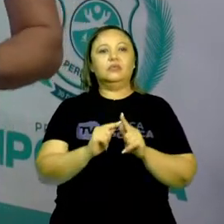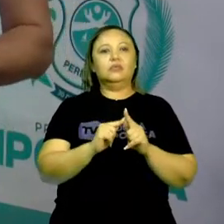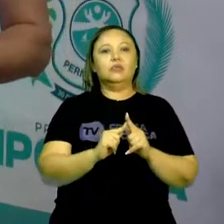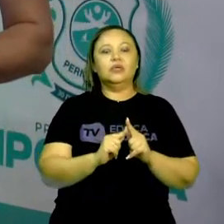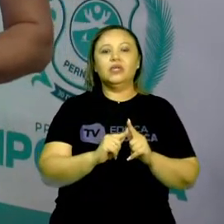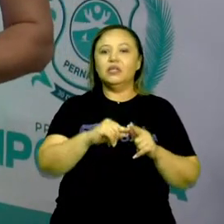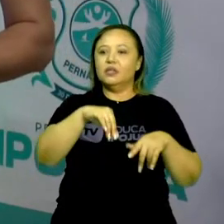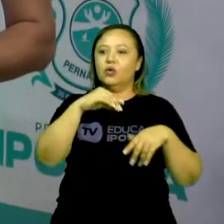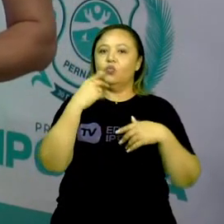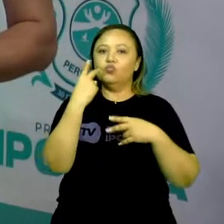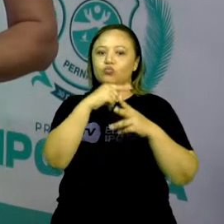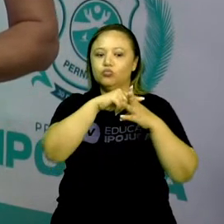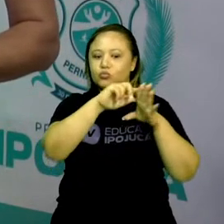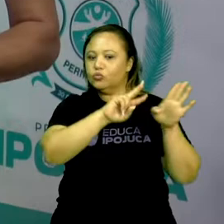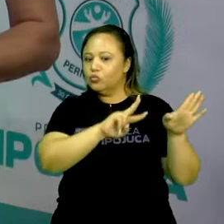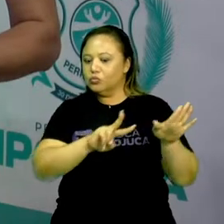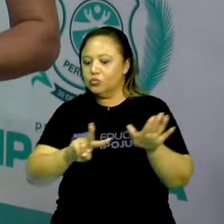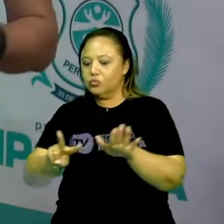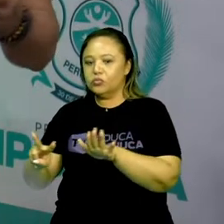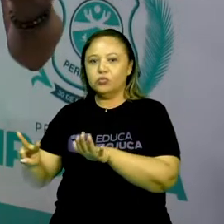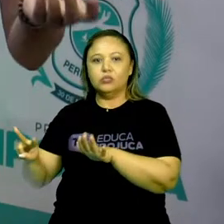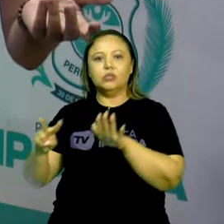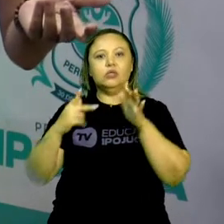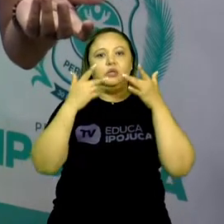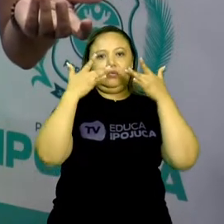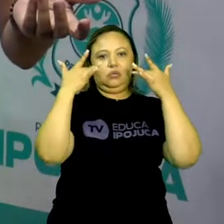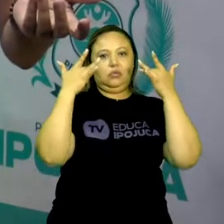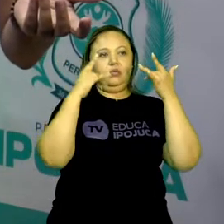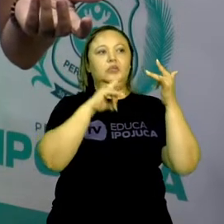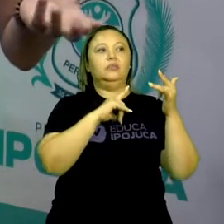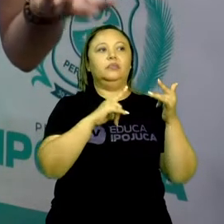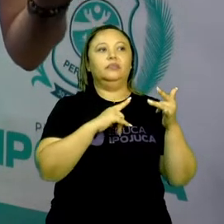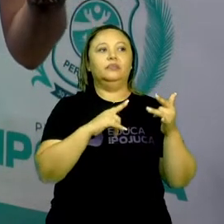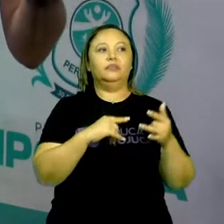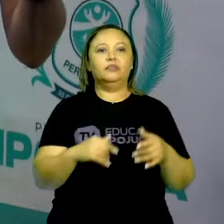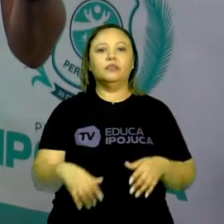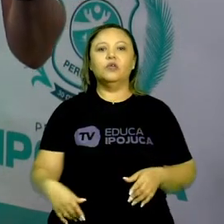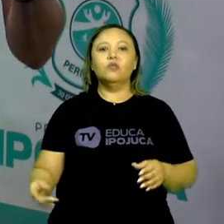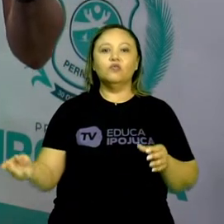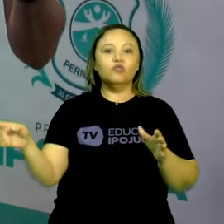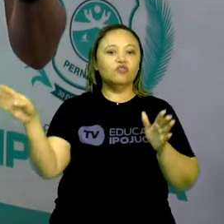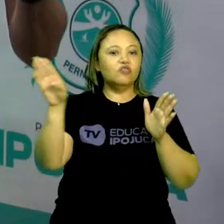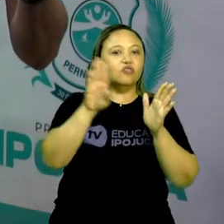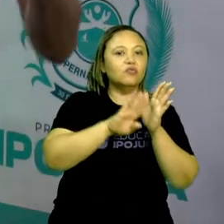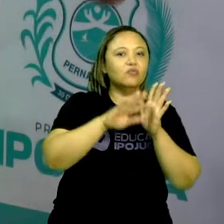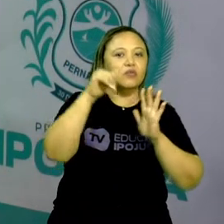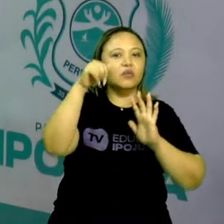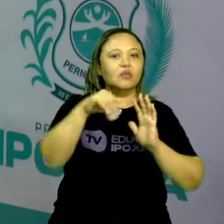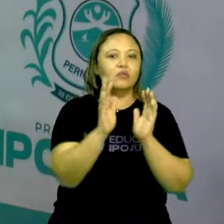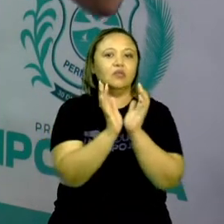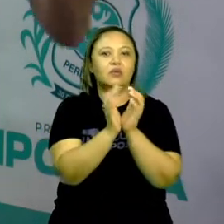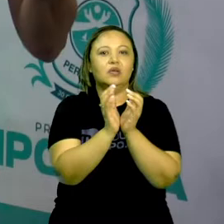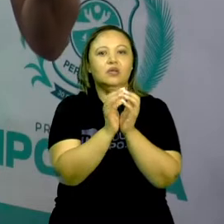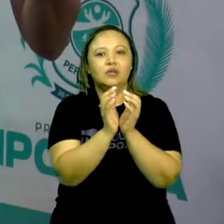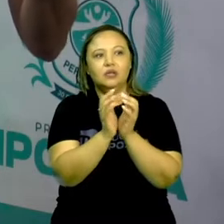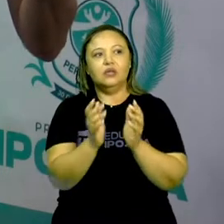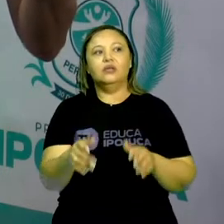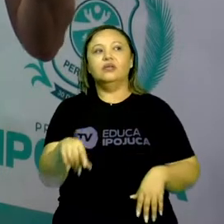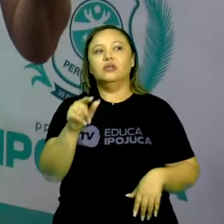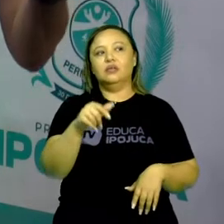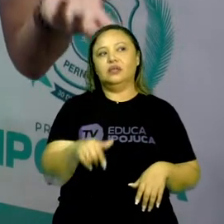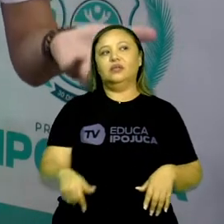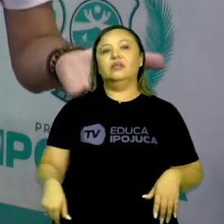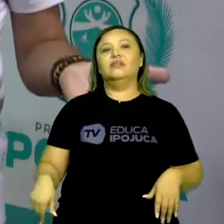Teatro Dulcina, do Rio de Janeiro. E aí, quando voltaram para Recife, né,